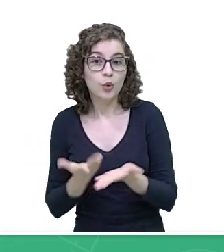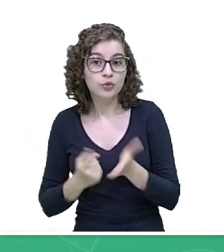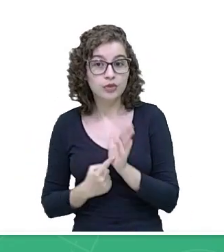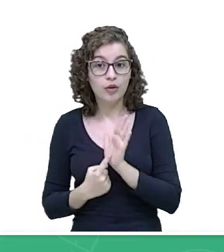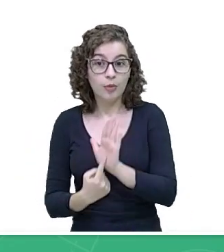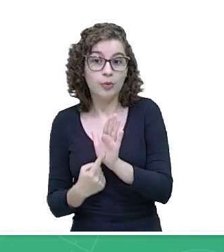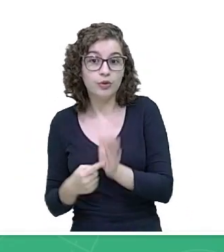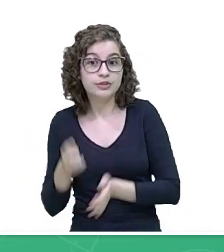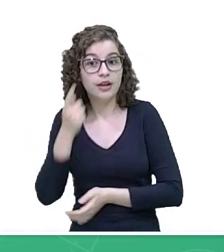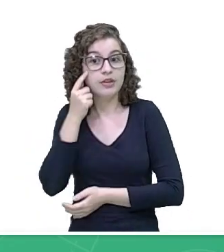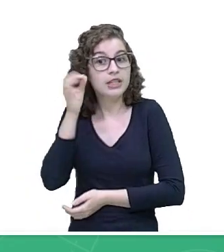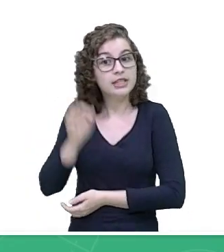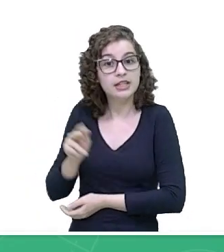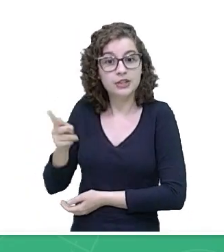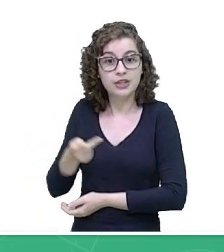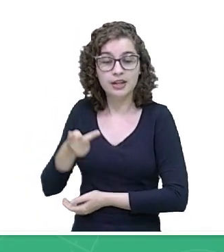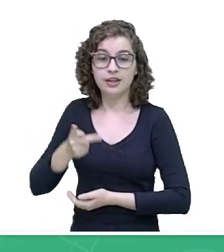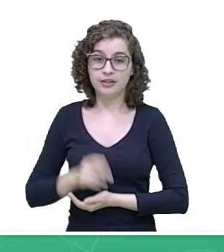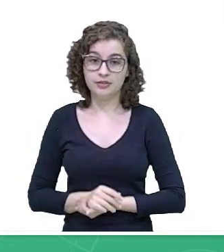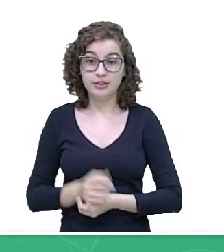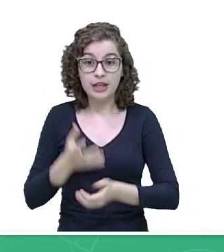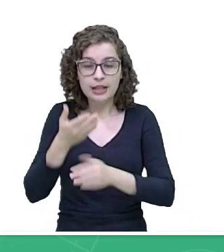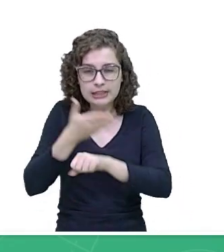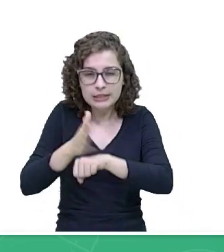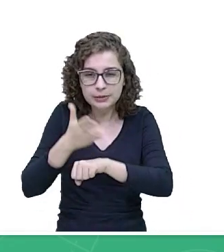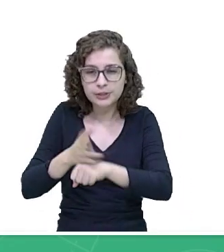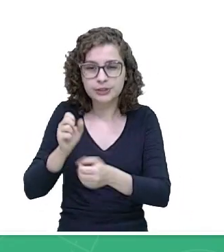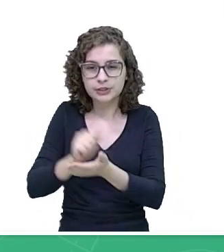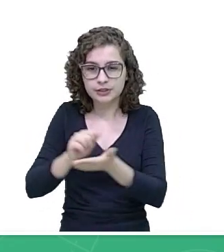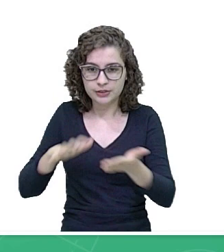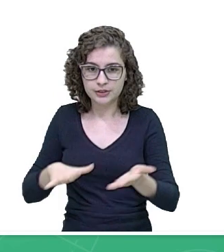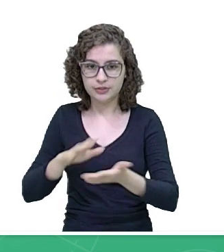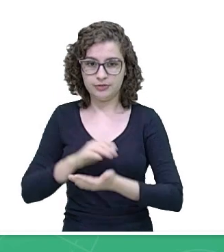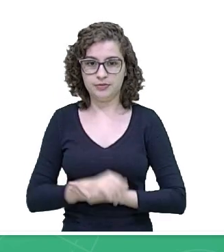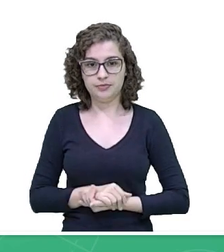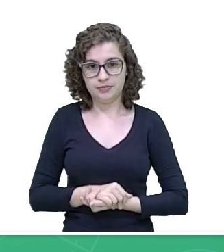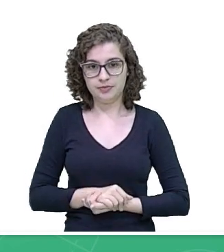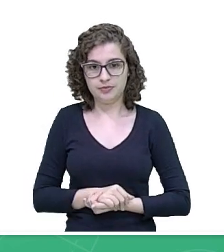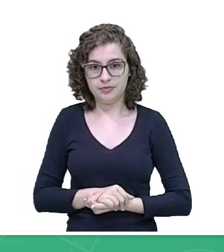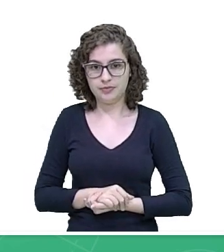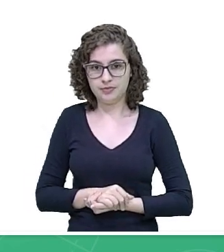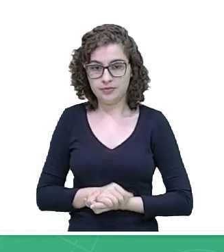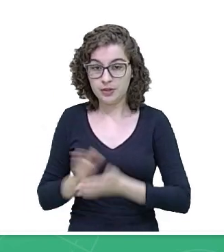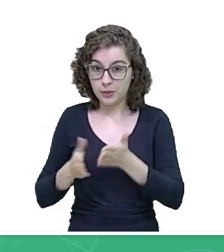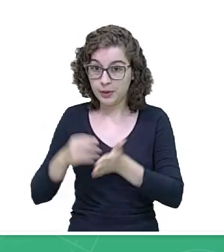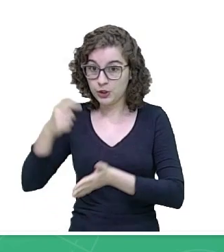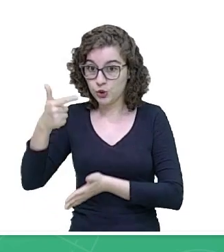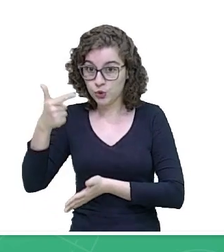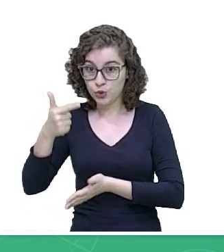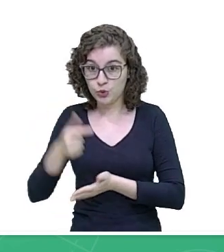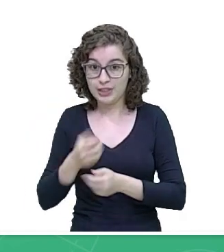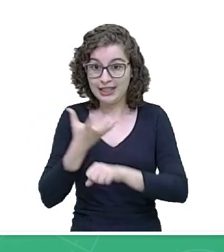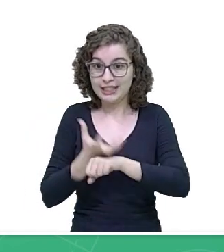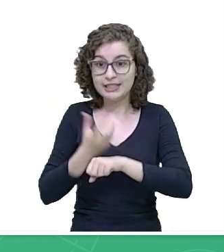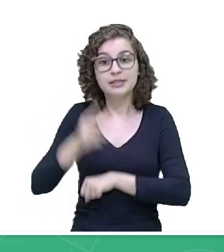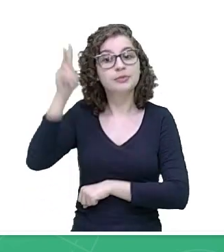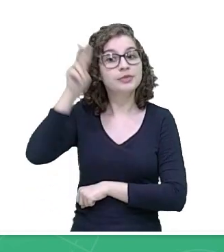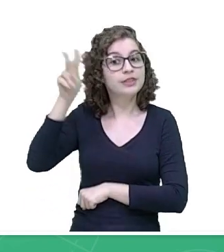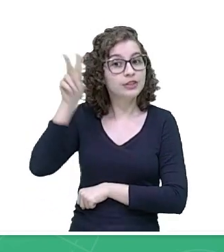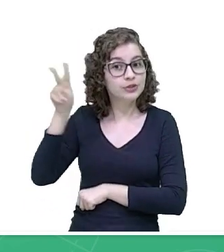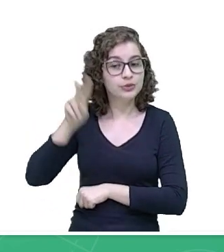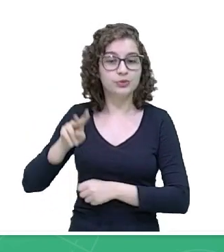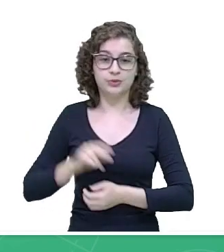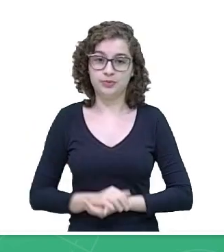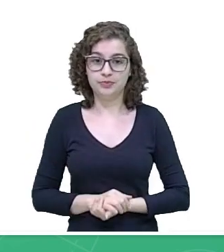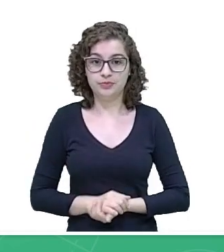correção do nosso exercitando. Olha aí, nossa aula 57, correção do exercitando, parte 2, história, tá bom? Nós vamos agora